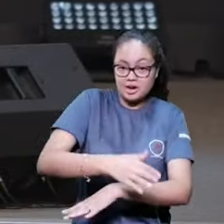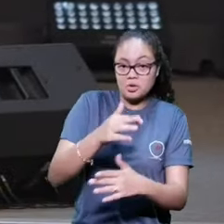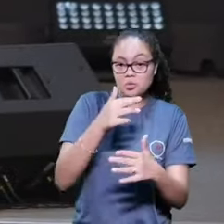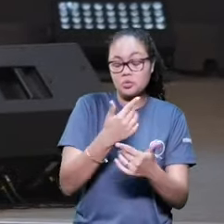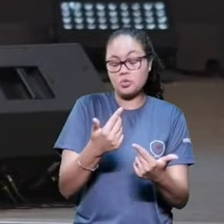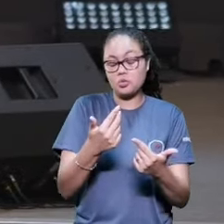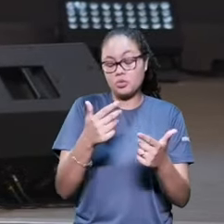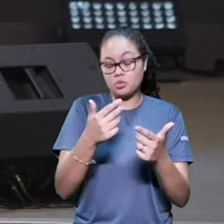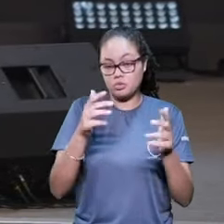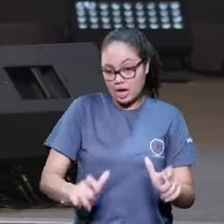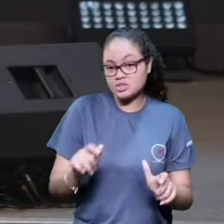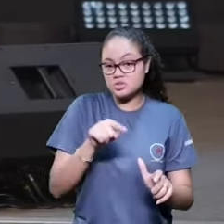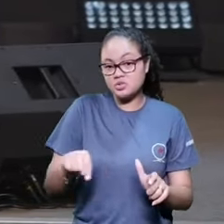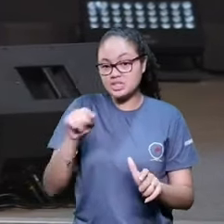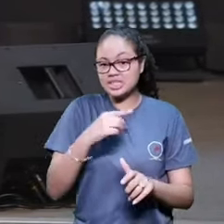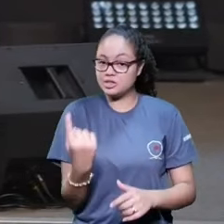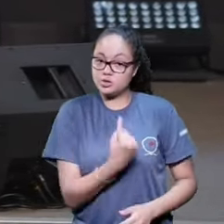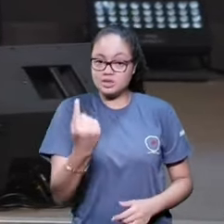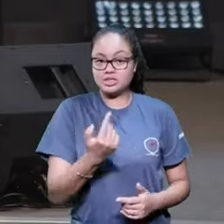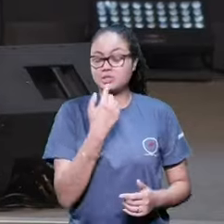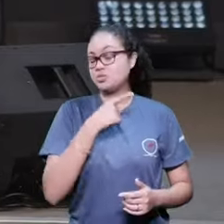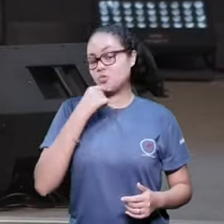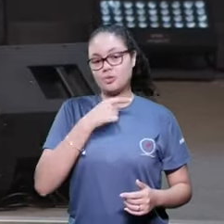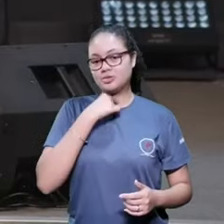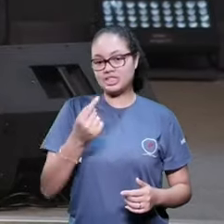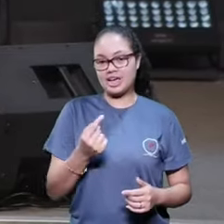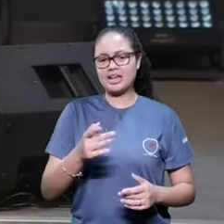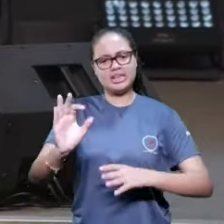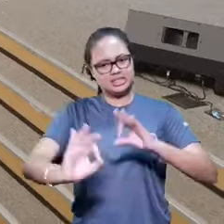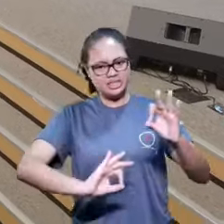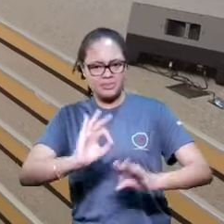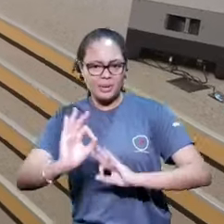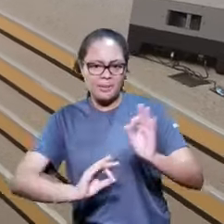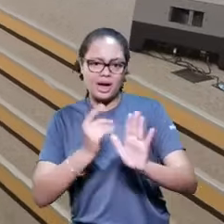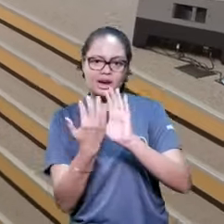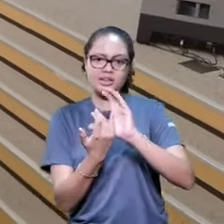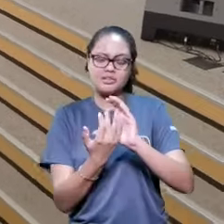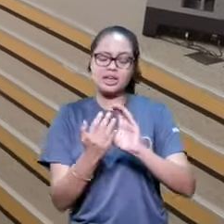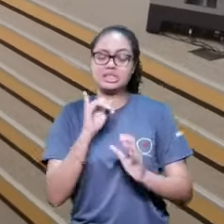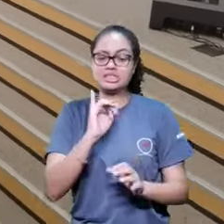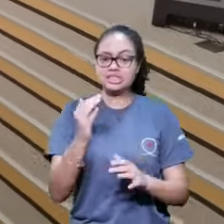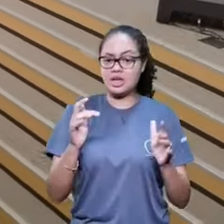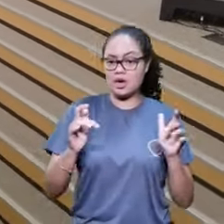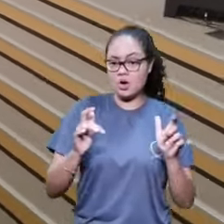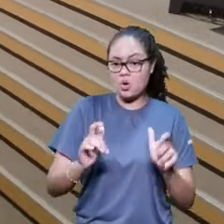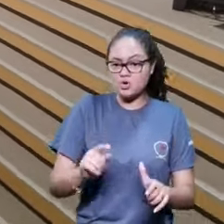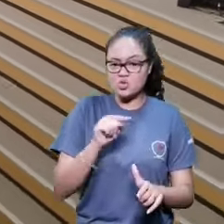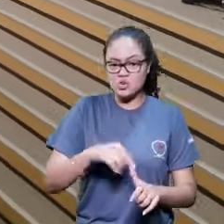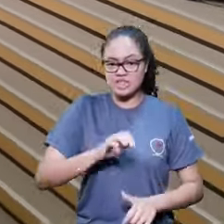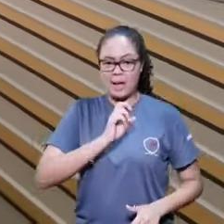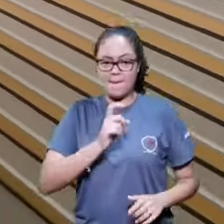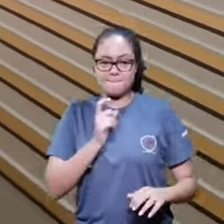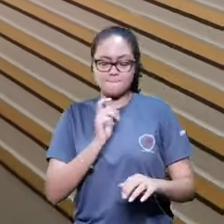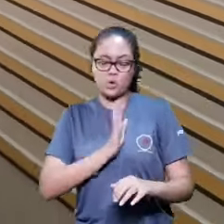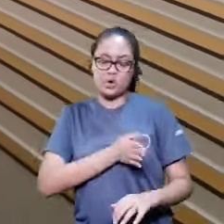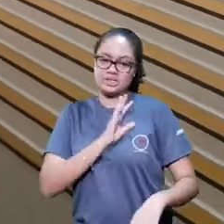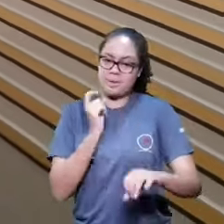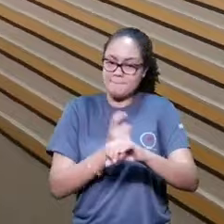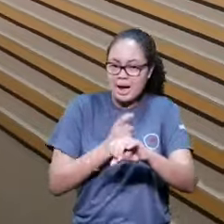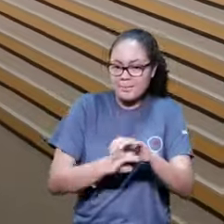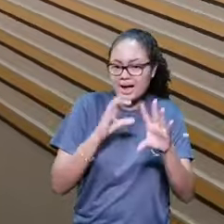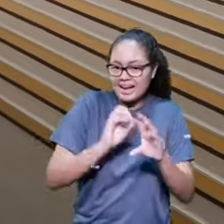colocado. Abre a porta para ele aqui, Adevec. Se prepare. Se hoje você não endurecer o coração e